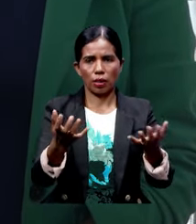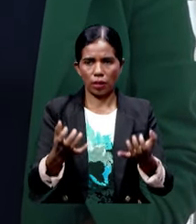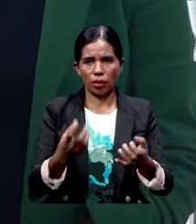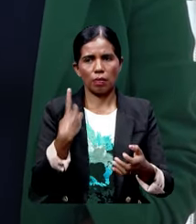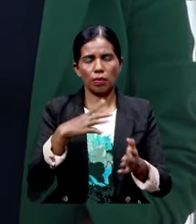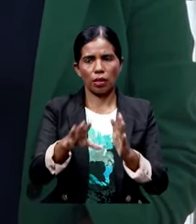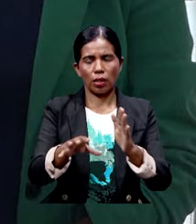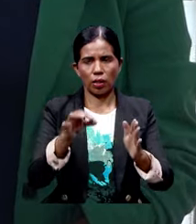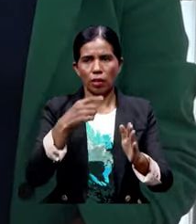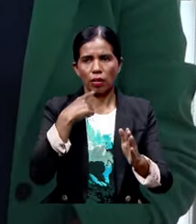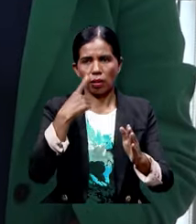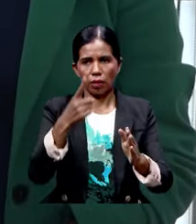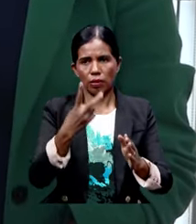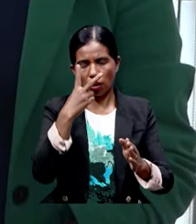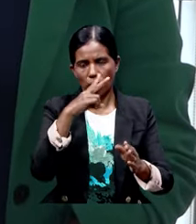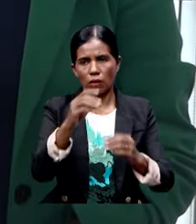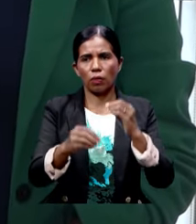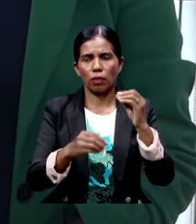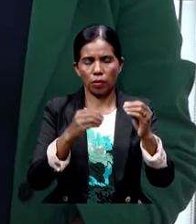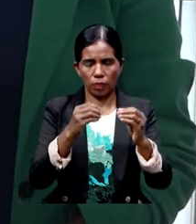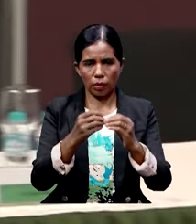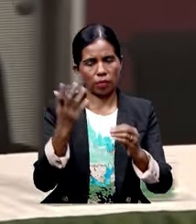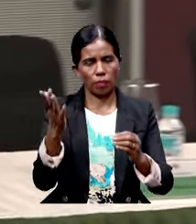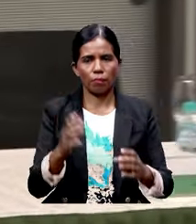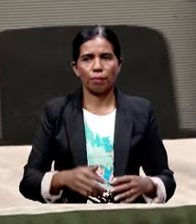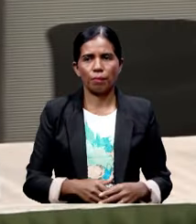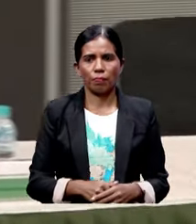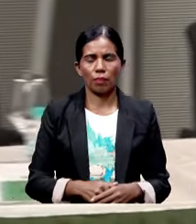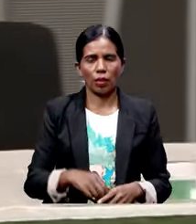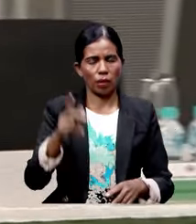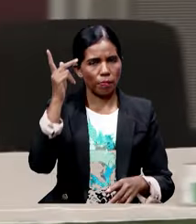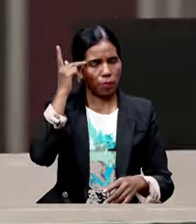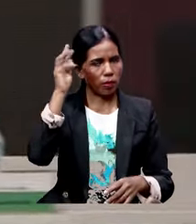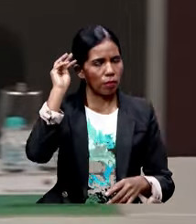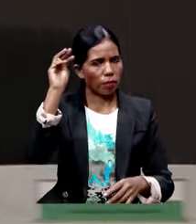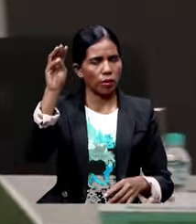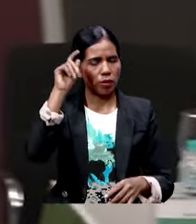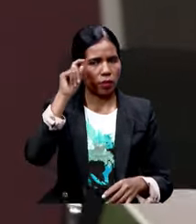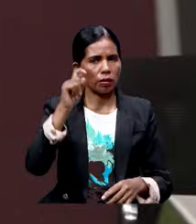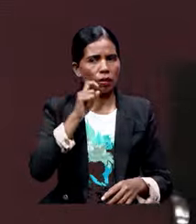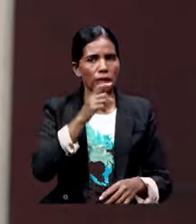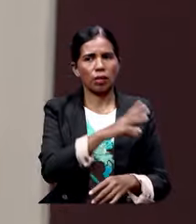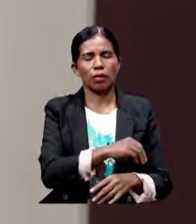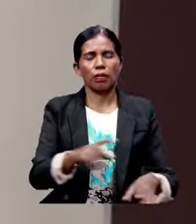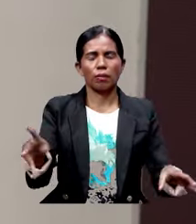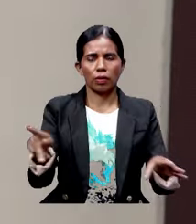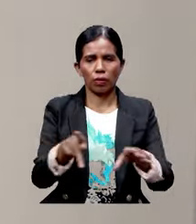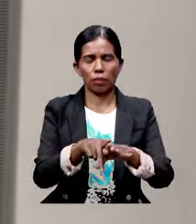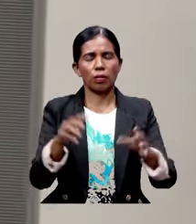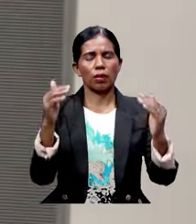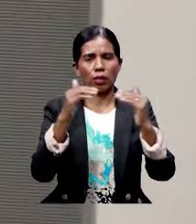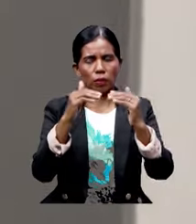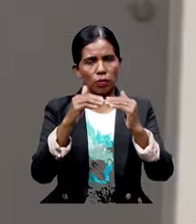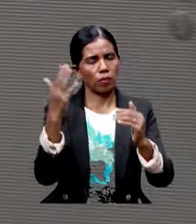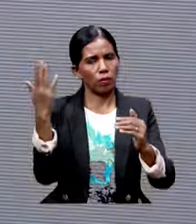o planeamento integrado para relevar essa conversa. Primeiro-ministro Kairala Xanana Guzmão também participa mos e a seminário,